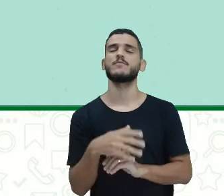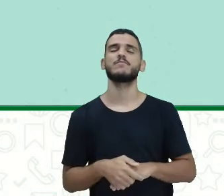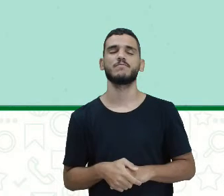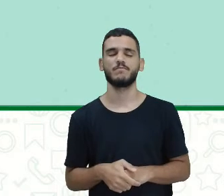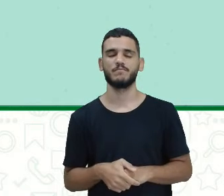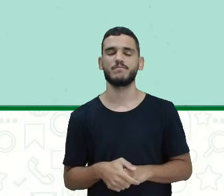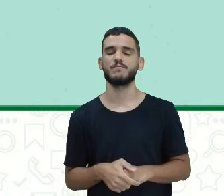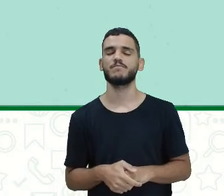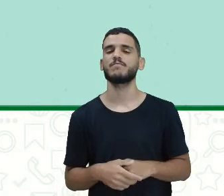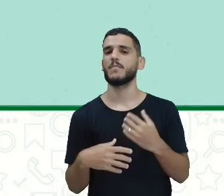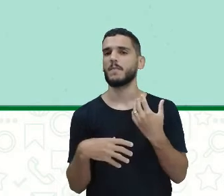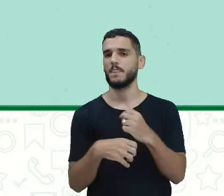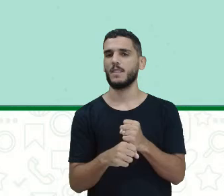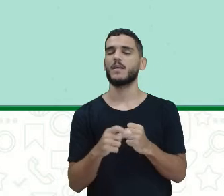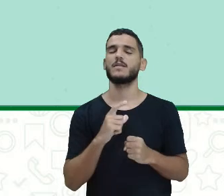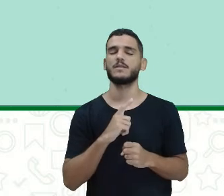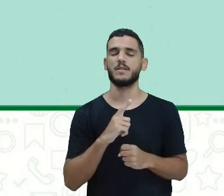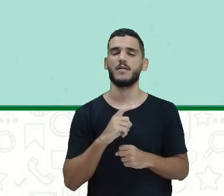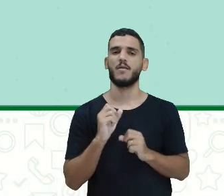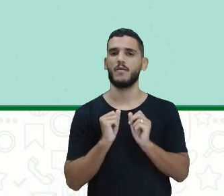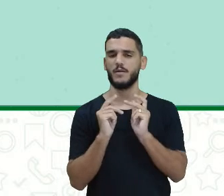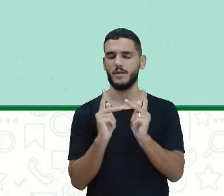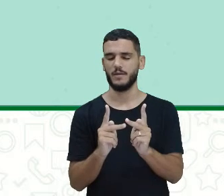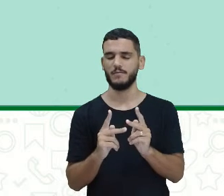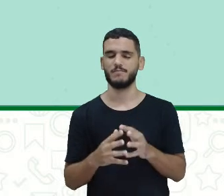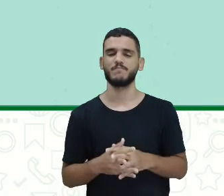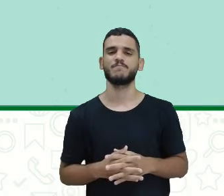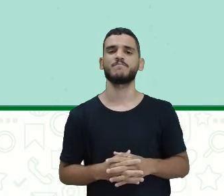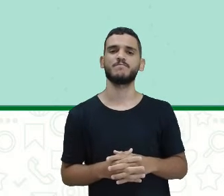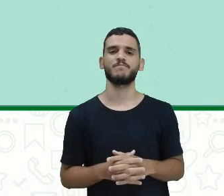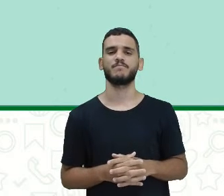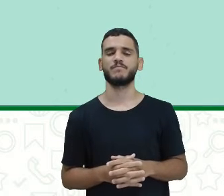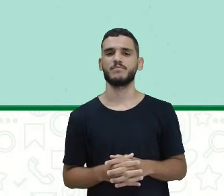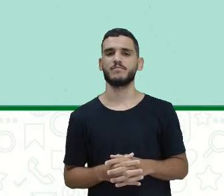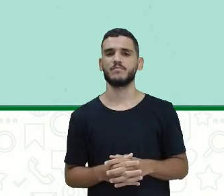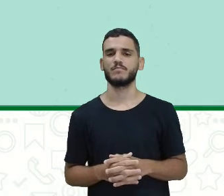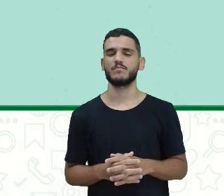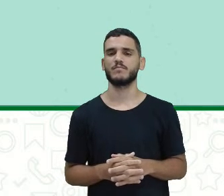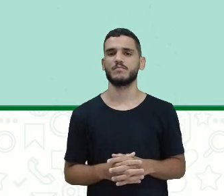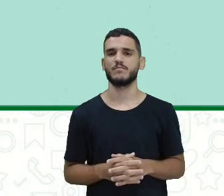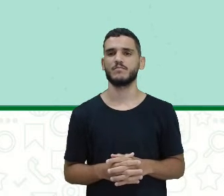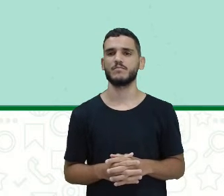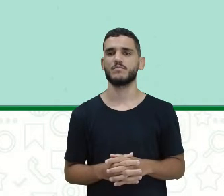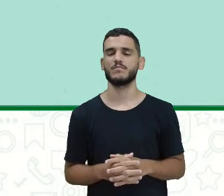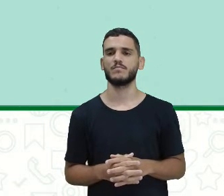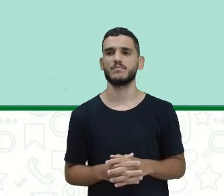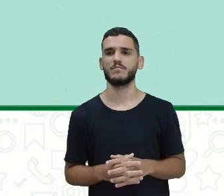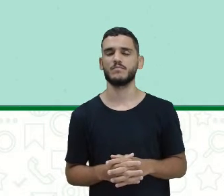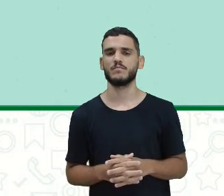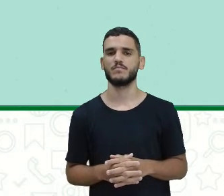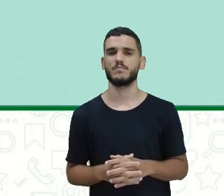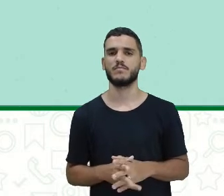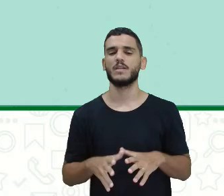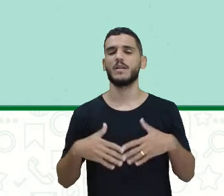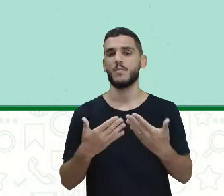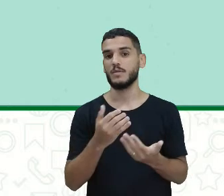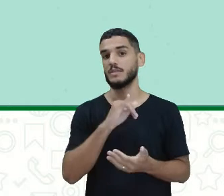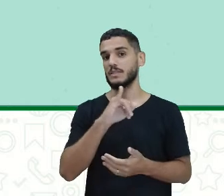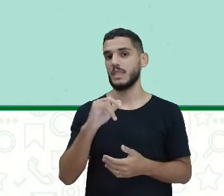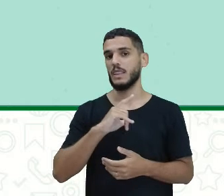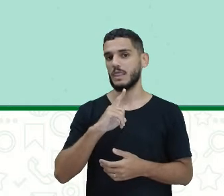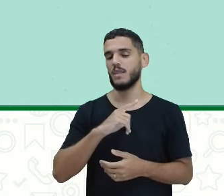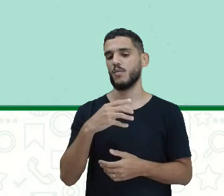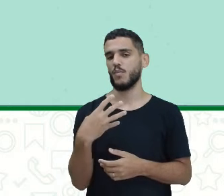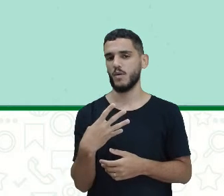de nota, então é a quantidade de notas que eu tenho, tá certo? Então, se eu tenho 4, eu